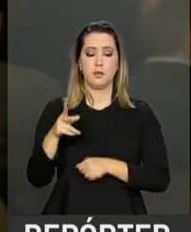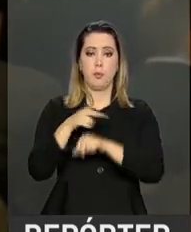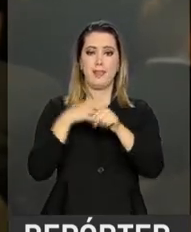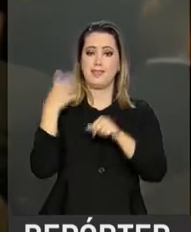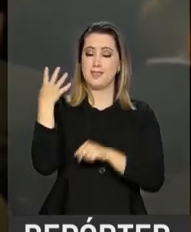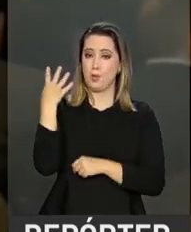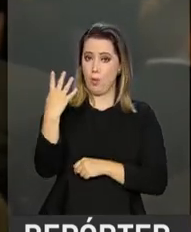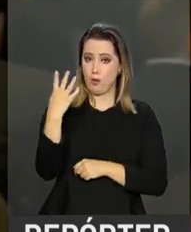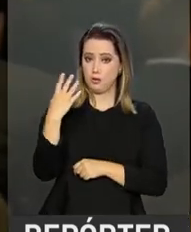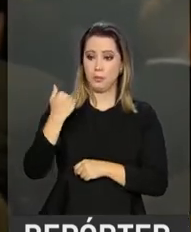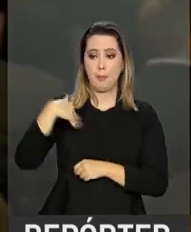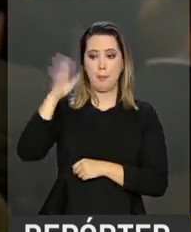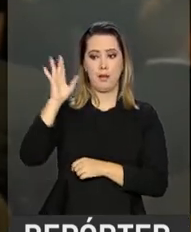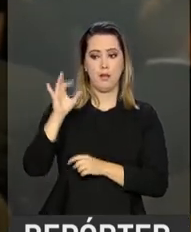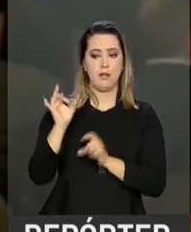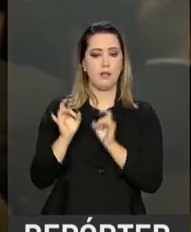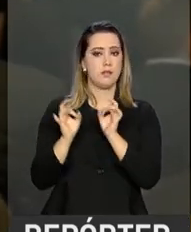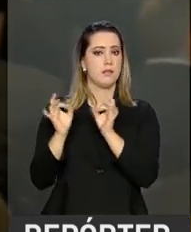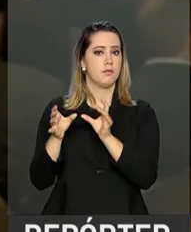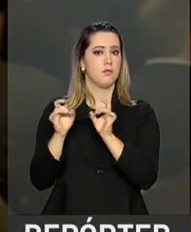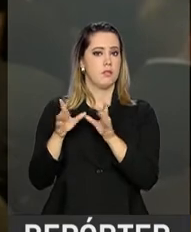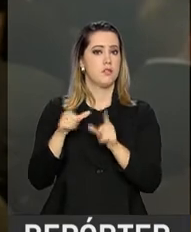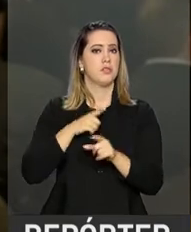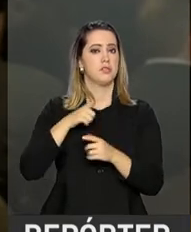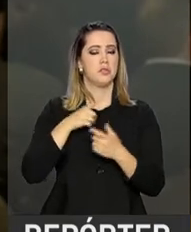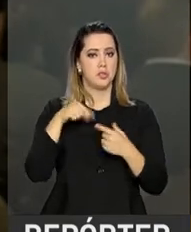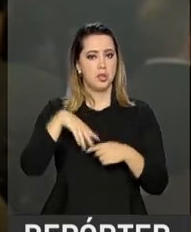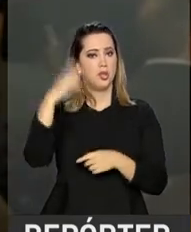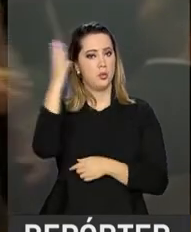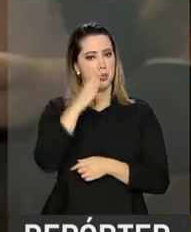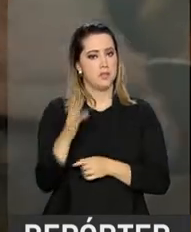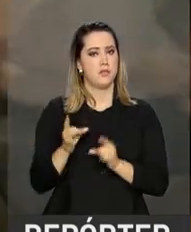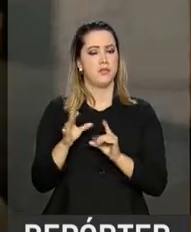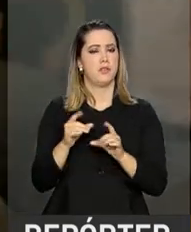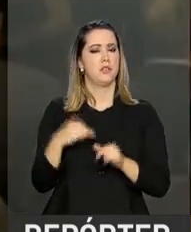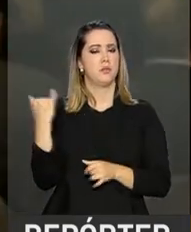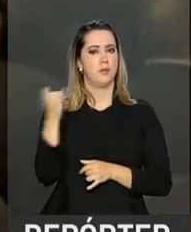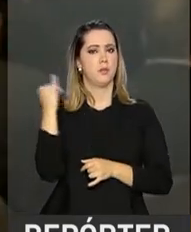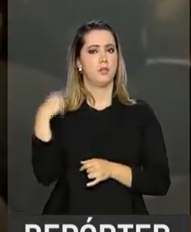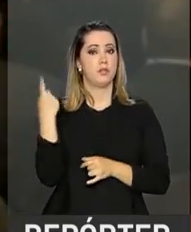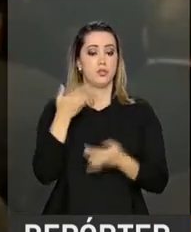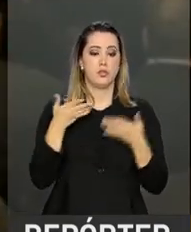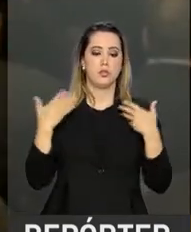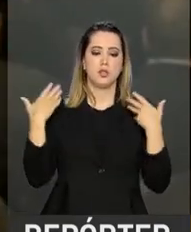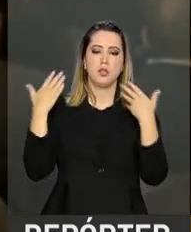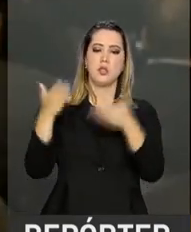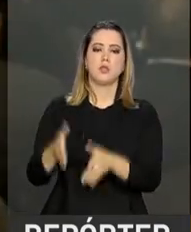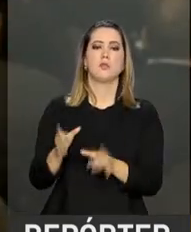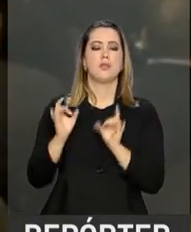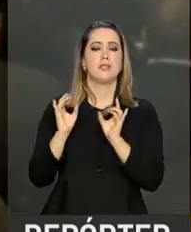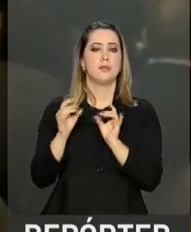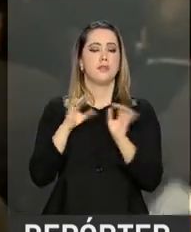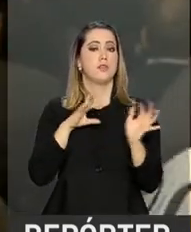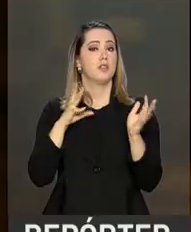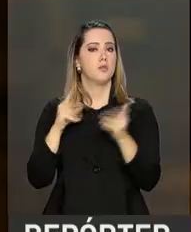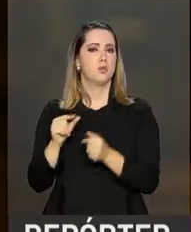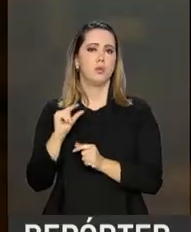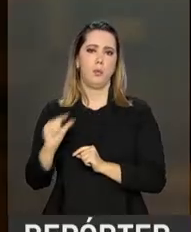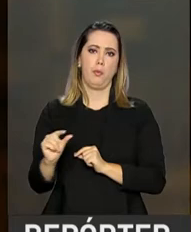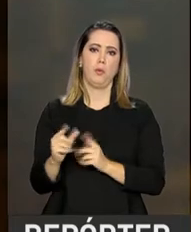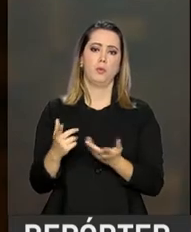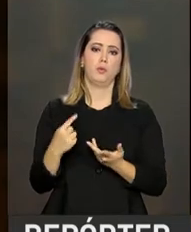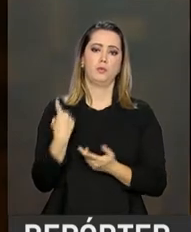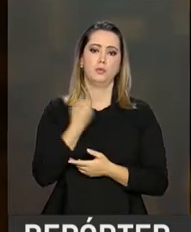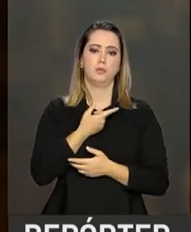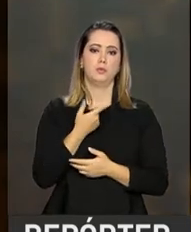e tem um mercado muito grande no brasil ea gente participa na exportação um pouco nós